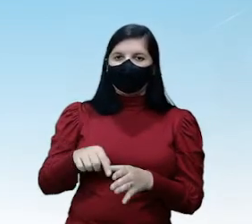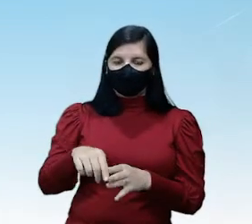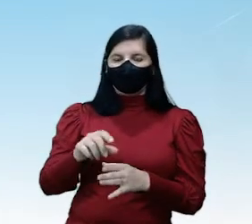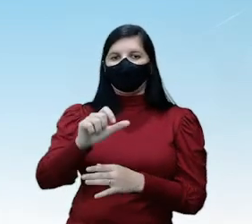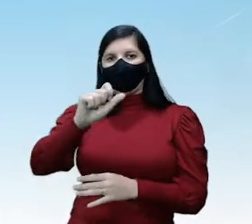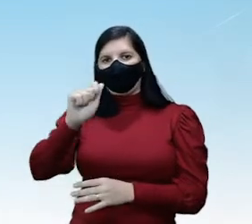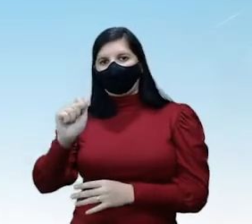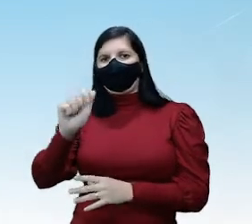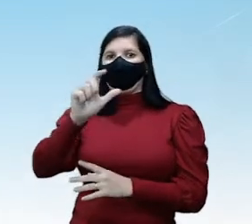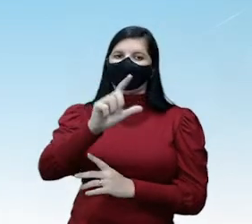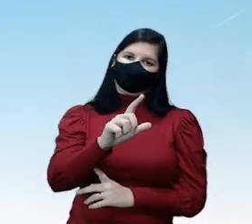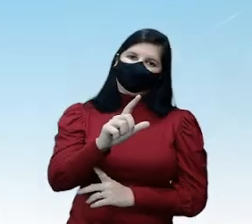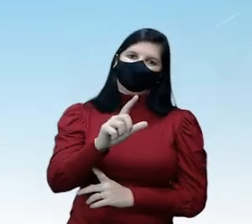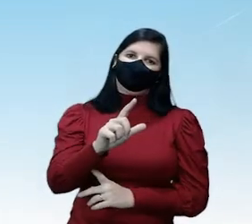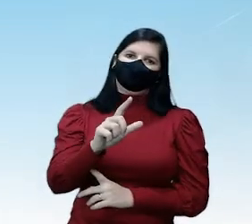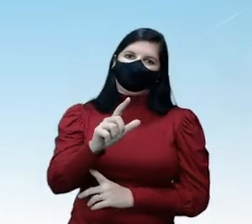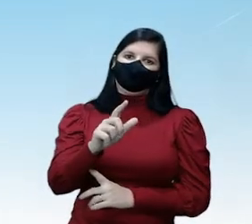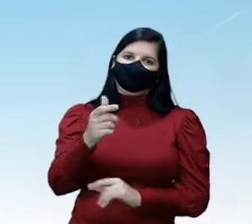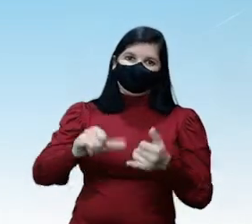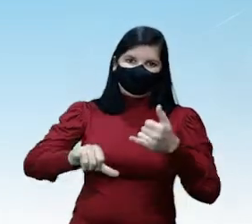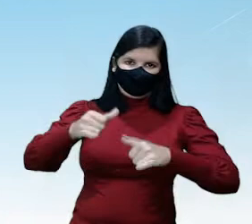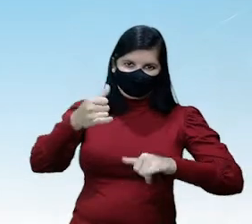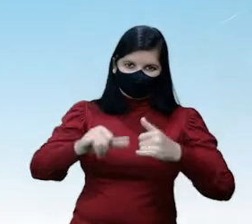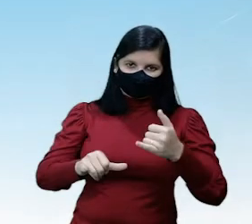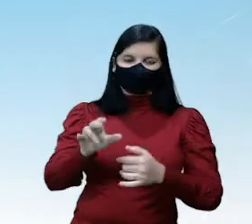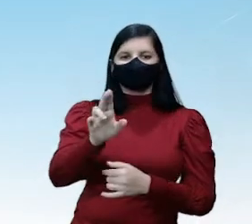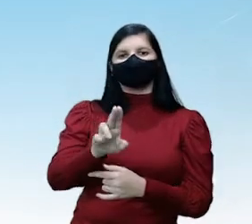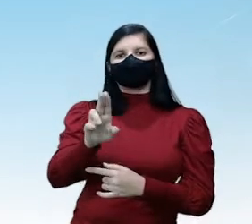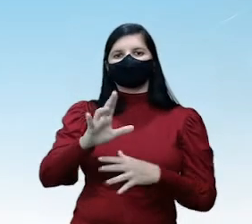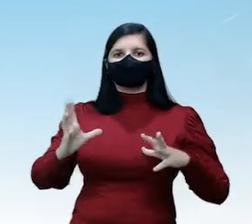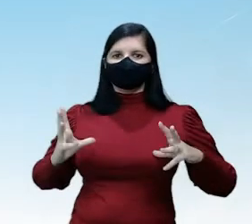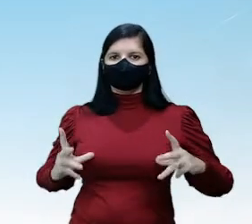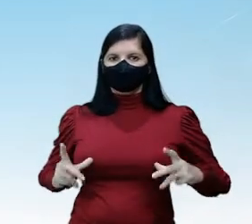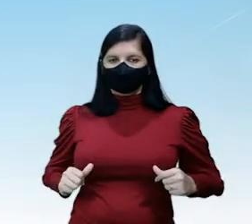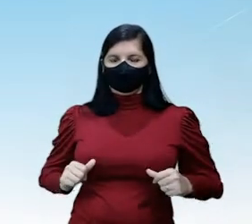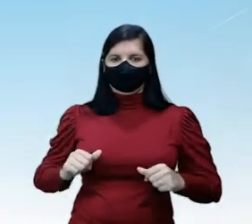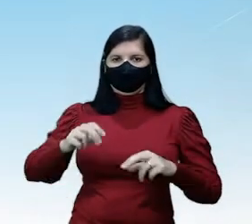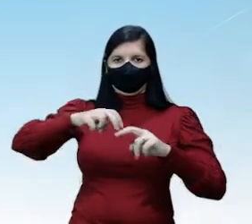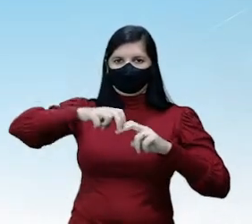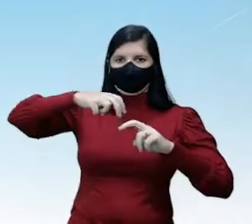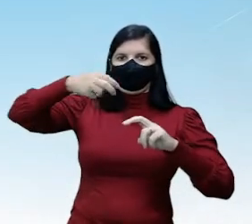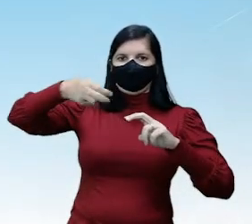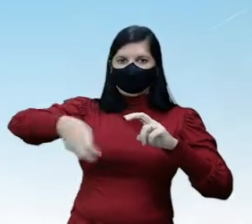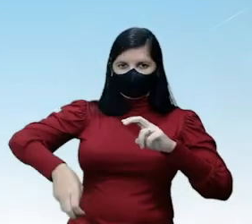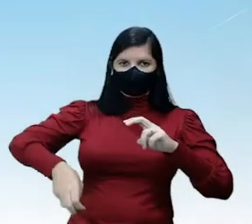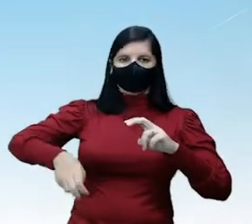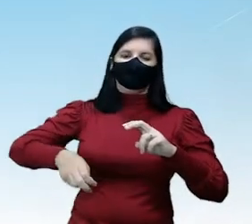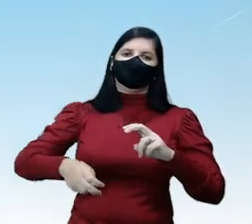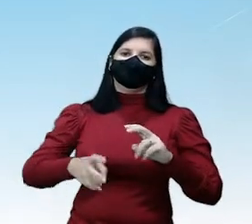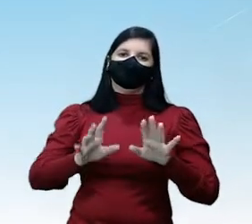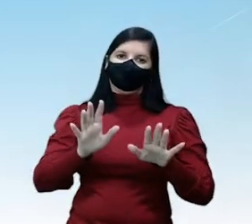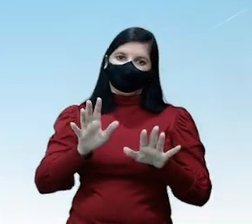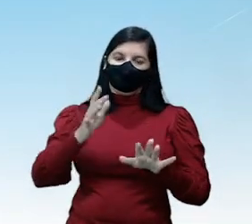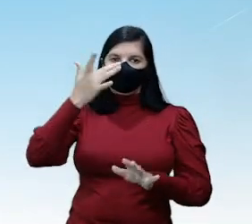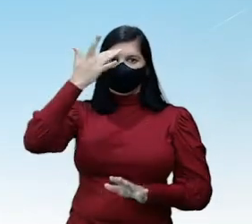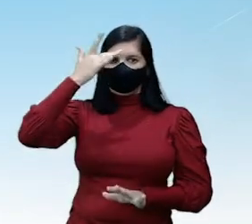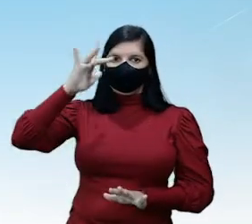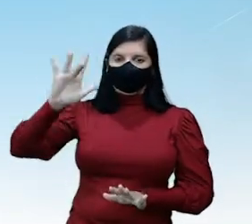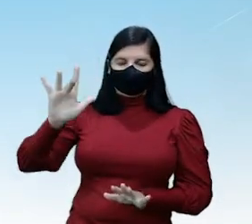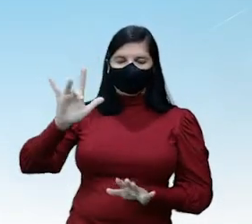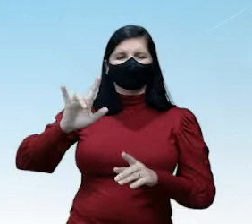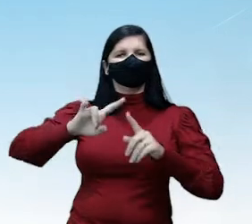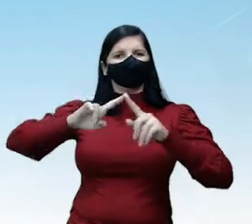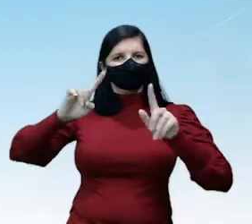alumínio. O sulfato de alumínio também é utilizado para a limpeza aí das piscinas. De repente, você não sabe,